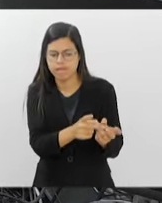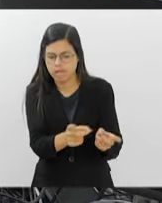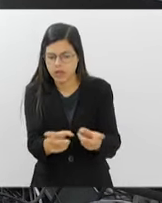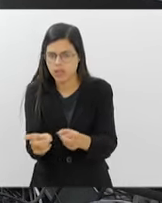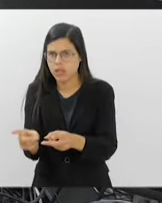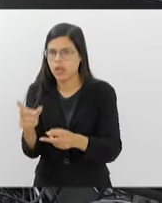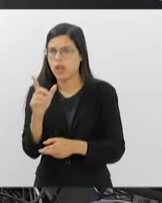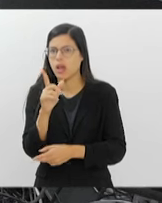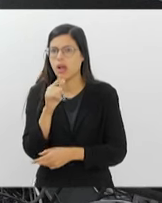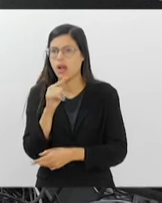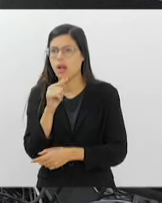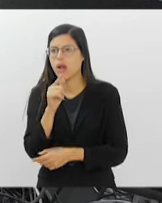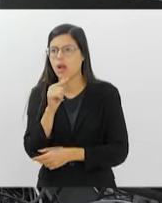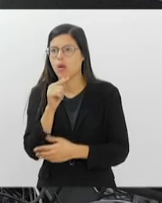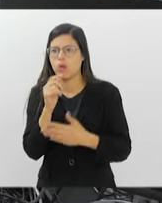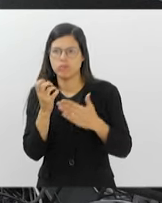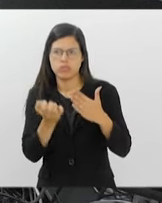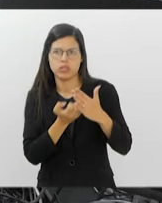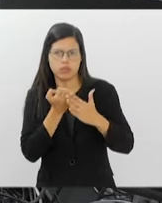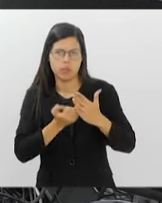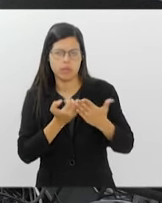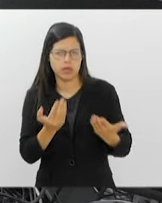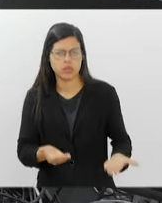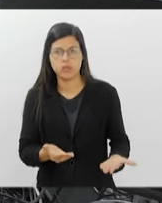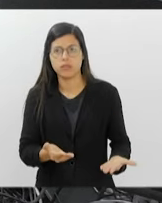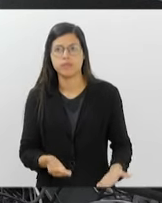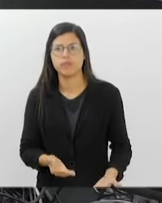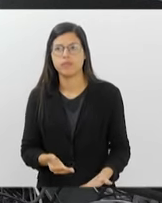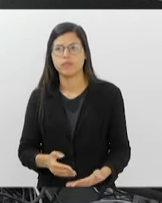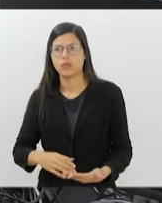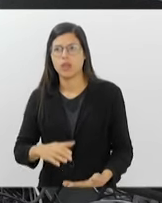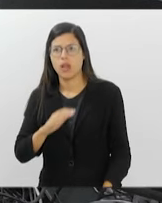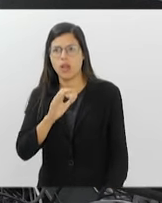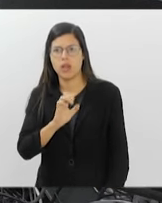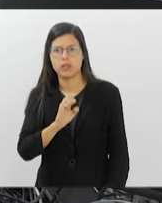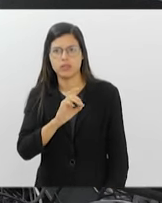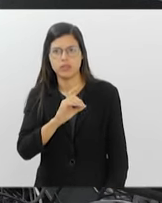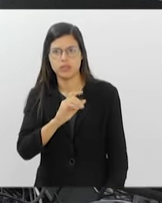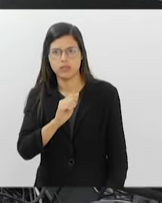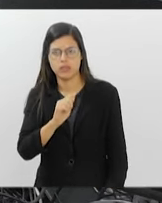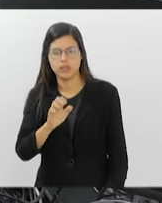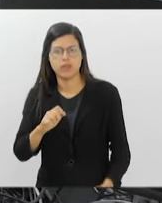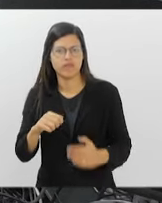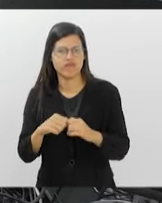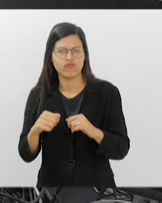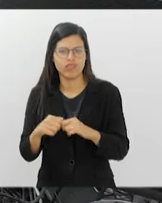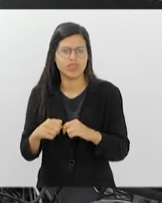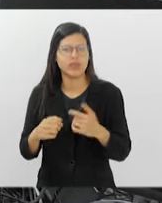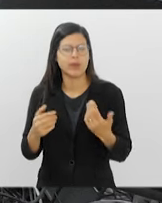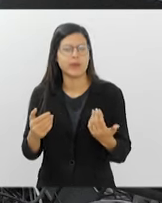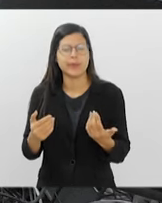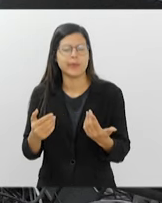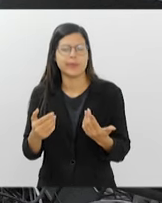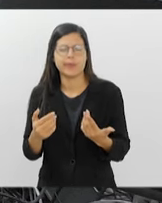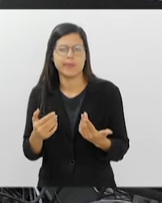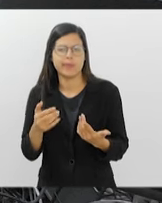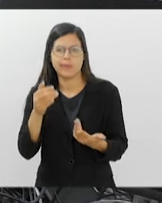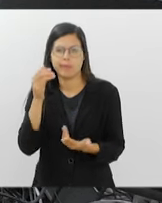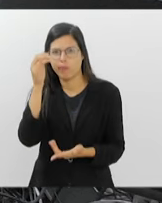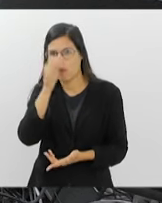concessionárias agora na nova modelagem então a cedai anda fazendo graça no Rock and Rio no no no